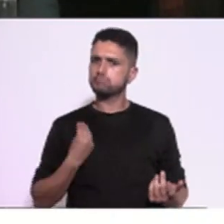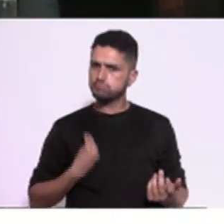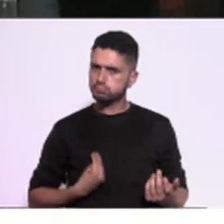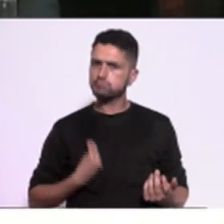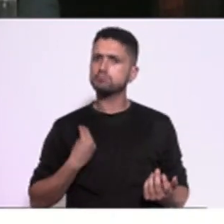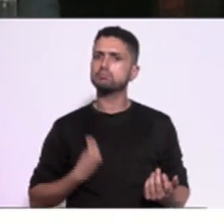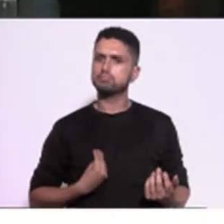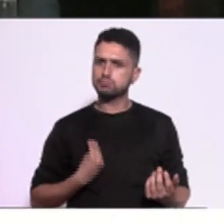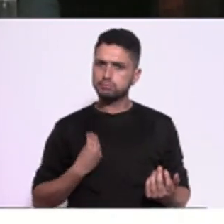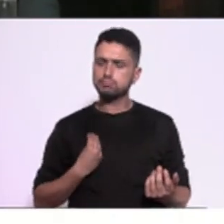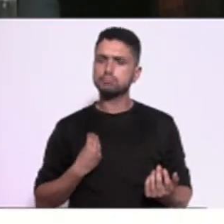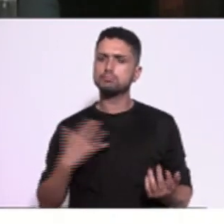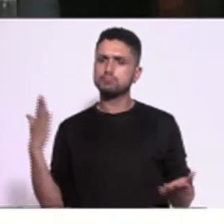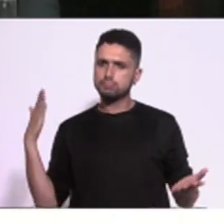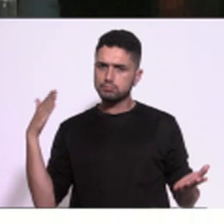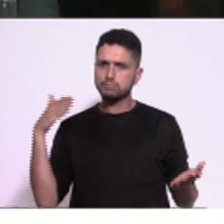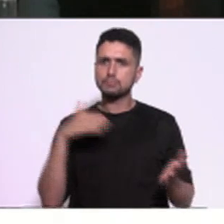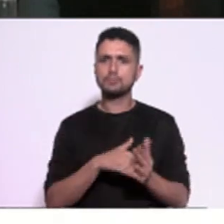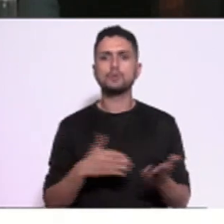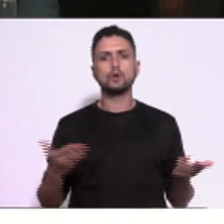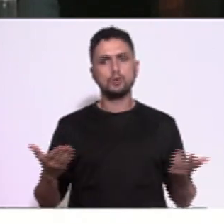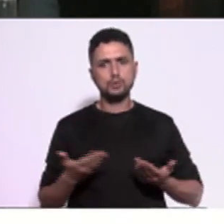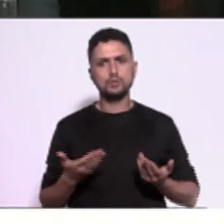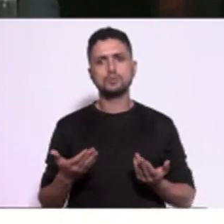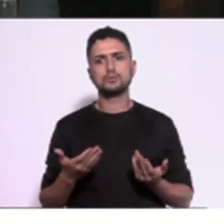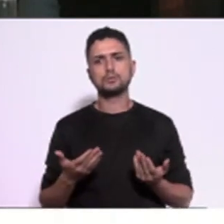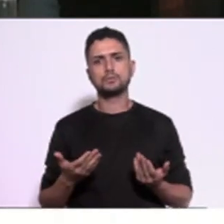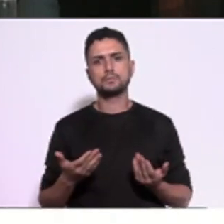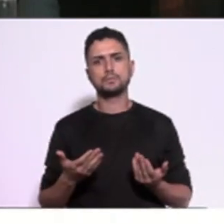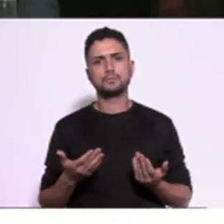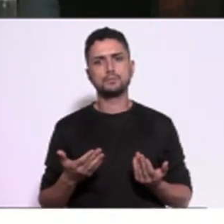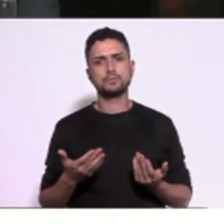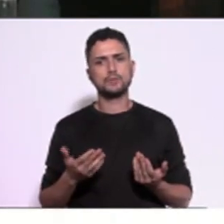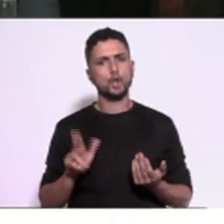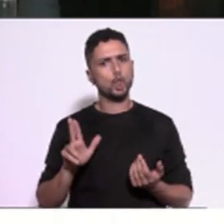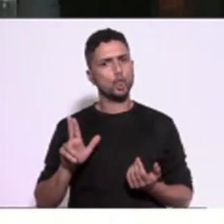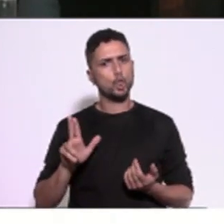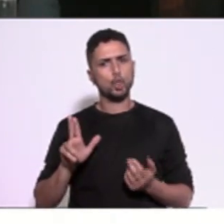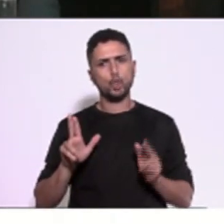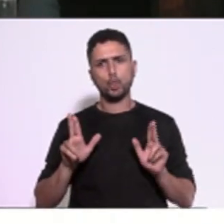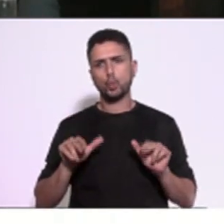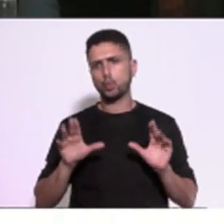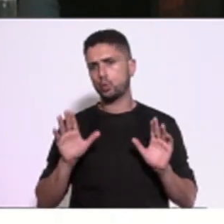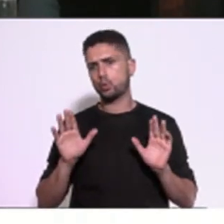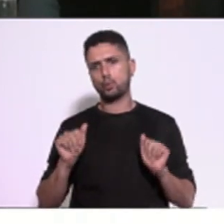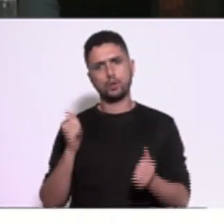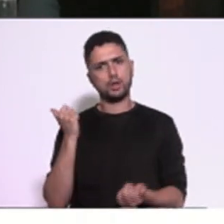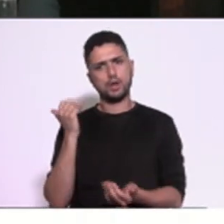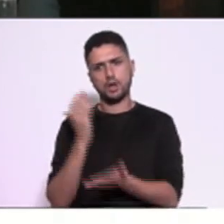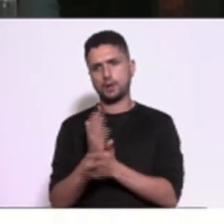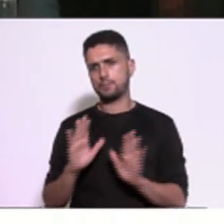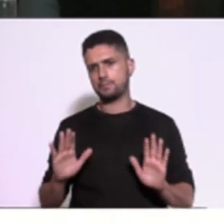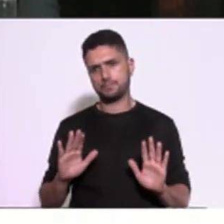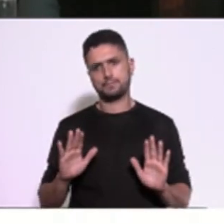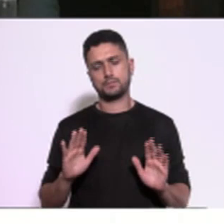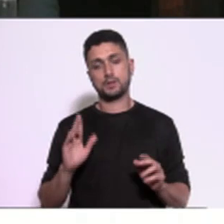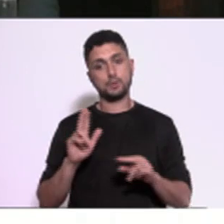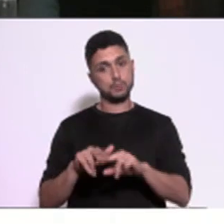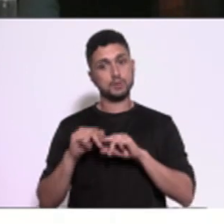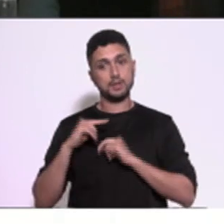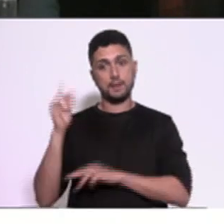até hoje e jamais perecerá. Por isso que está na bandeira